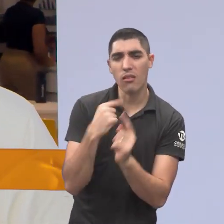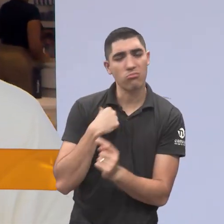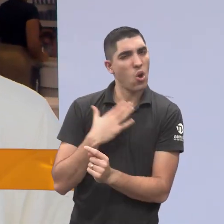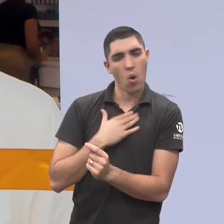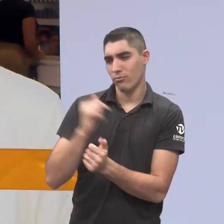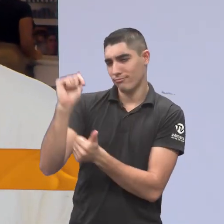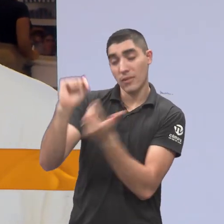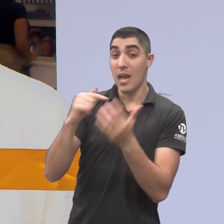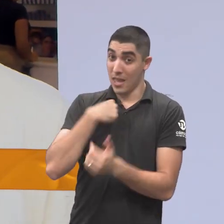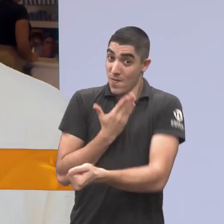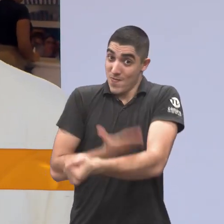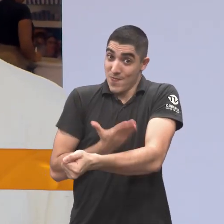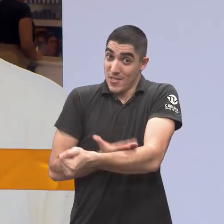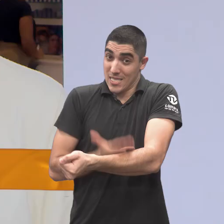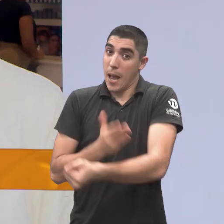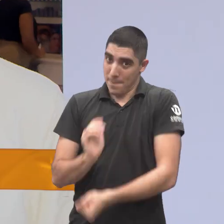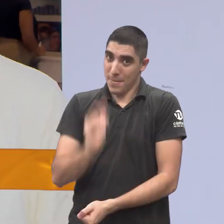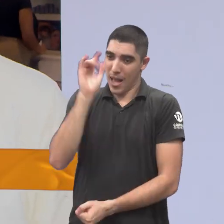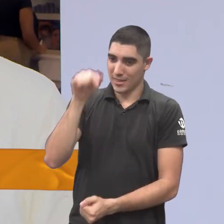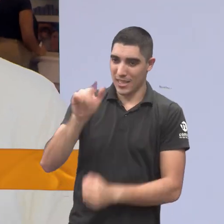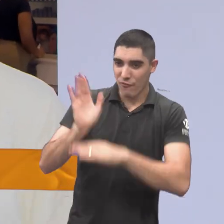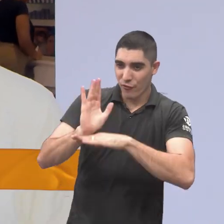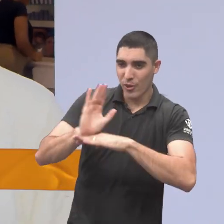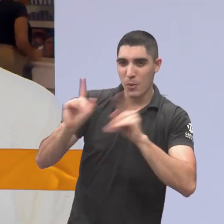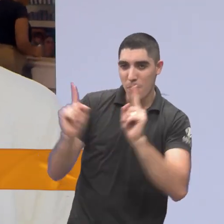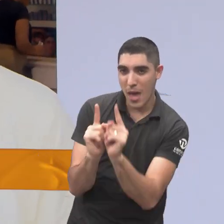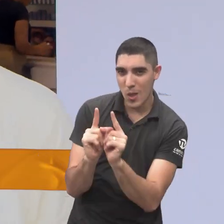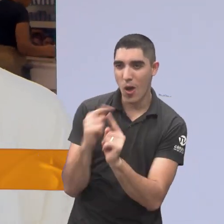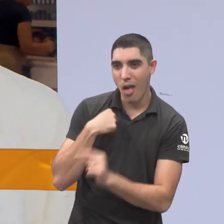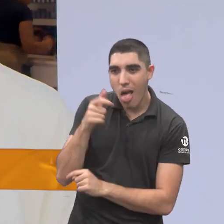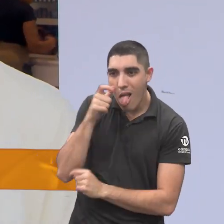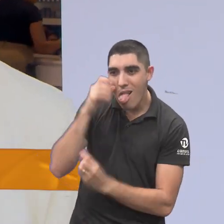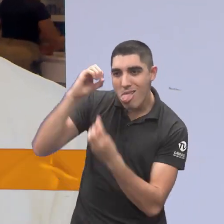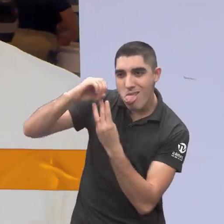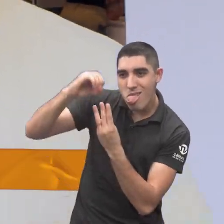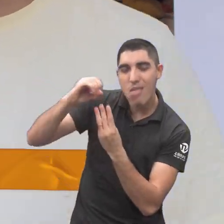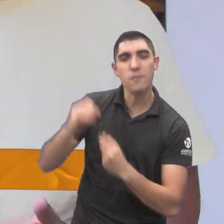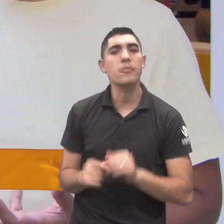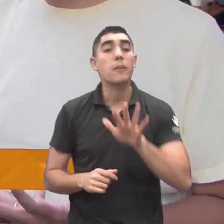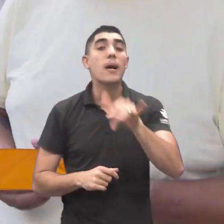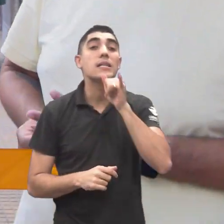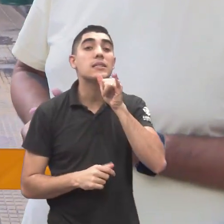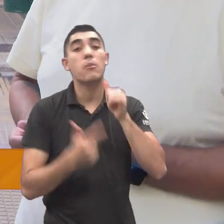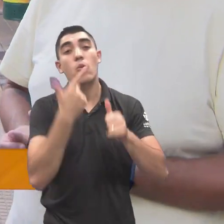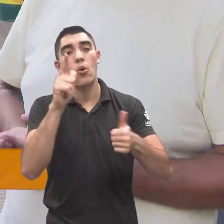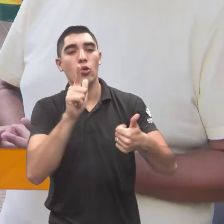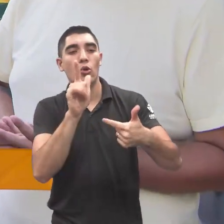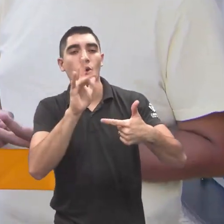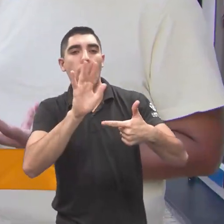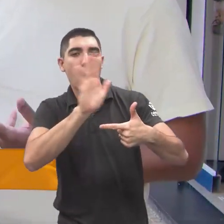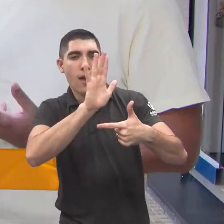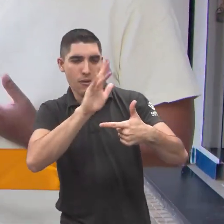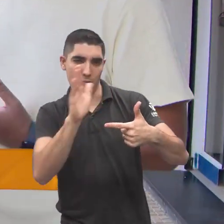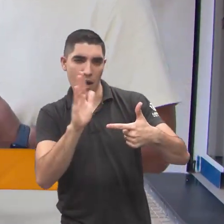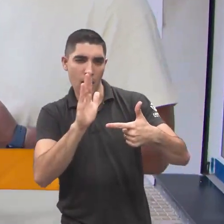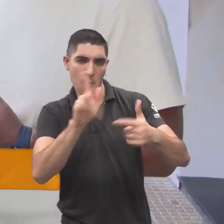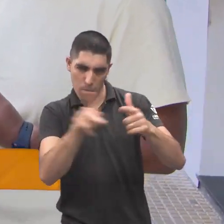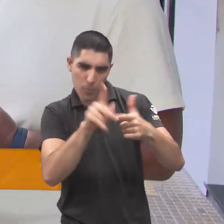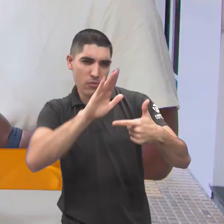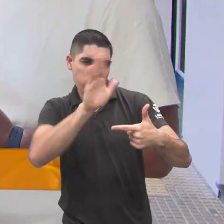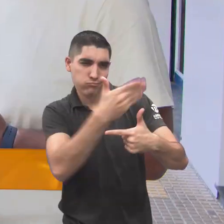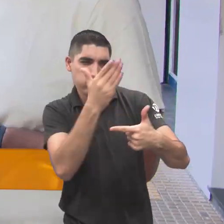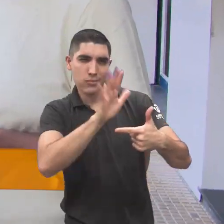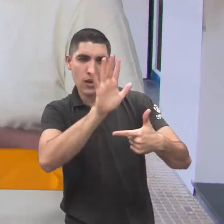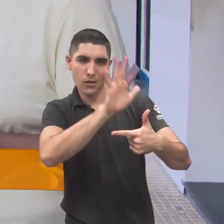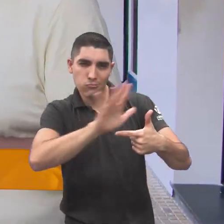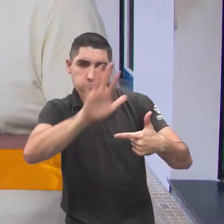Shorts, então acaba que você começa a scrollar a rede social e não para mais. E nessa parada assim de lazer, streaming, tipo